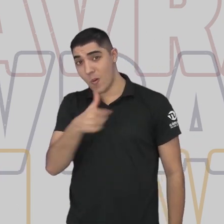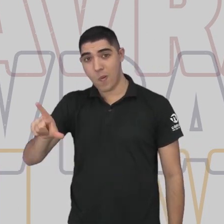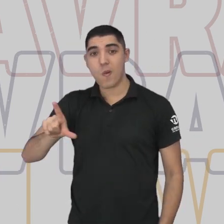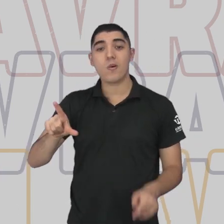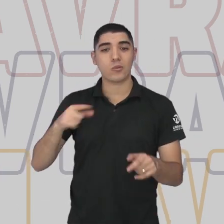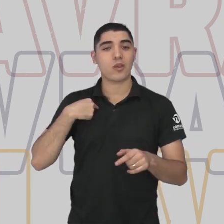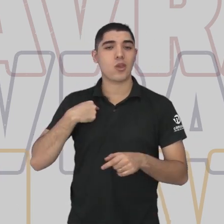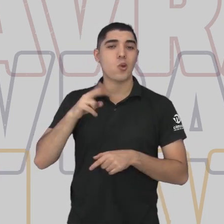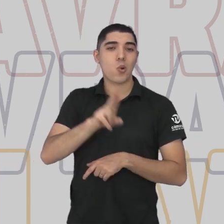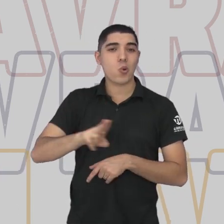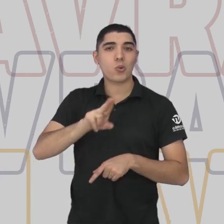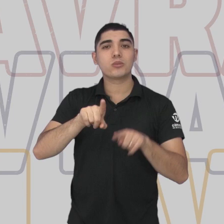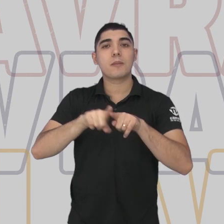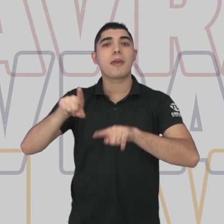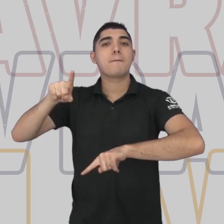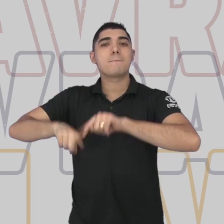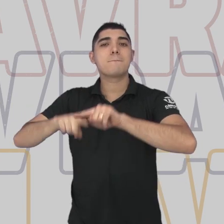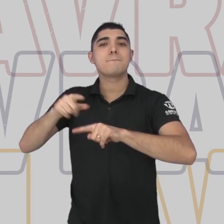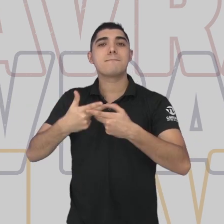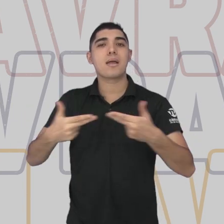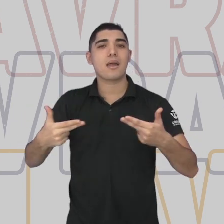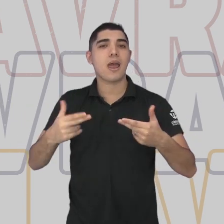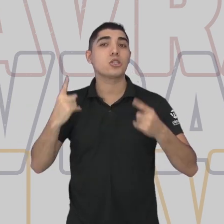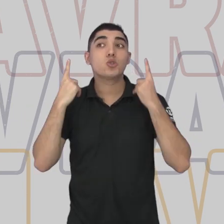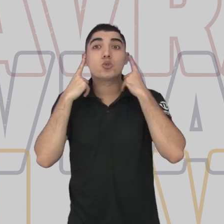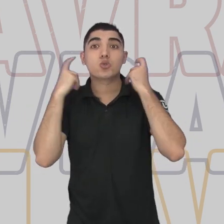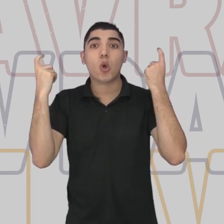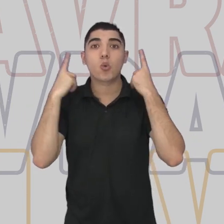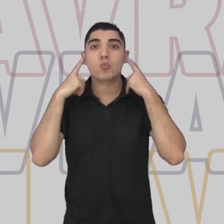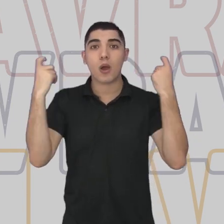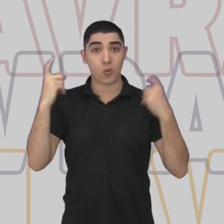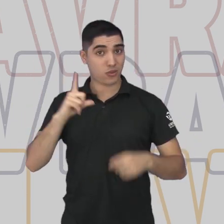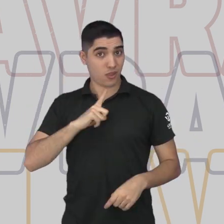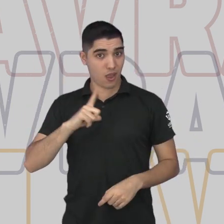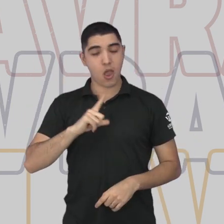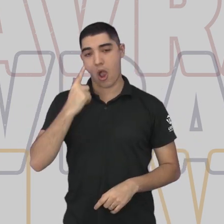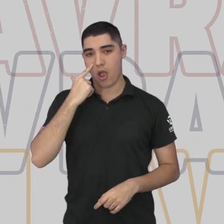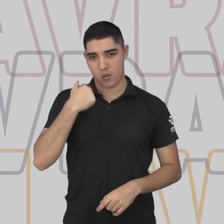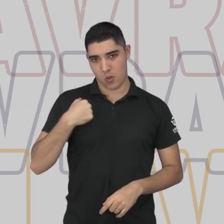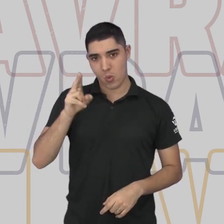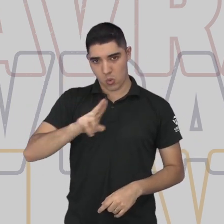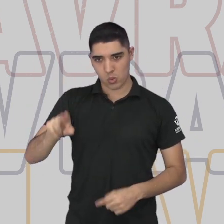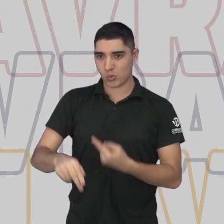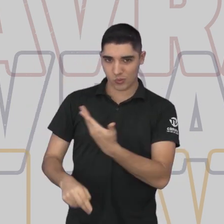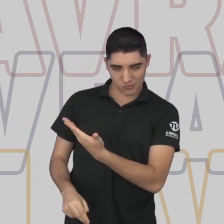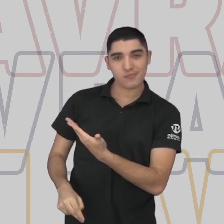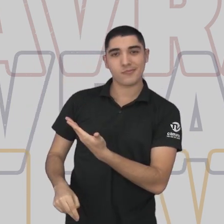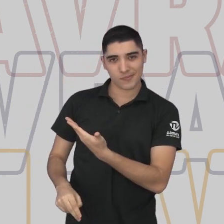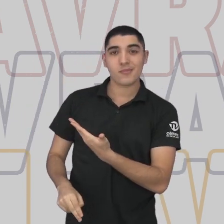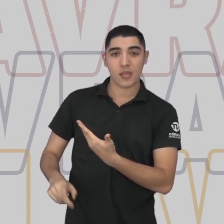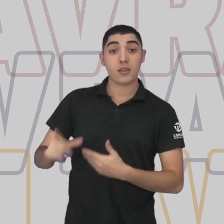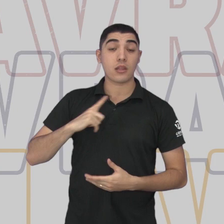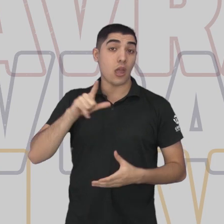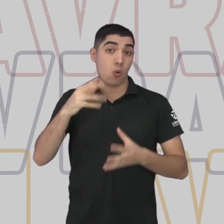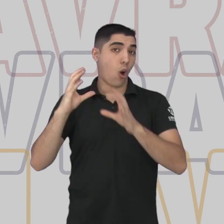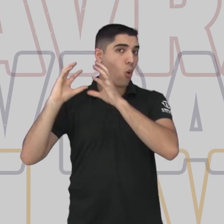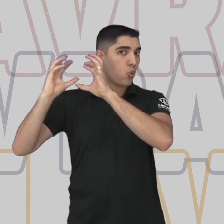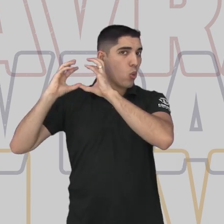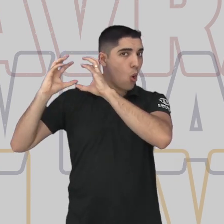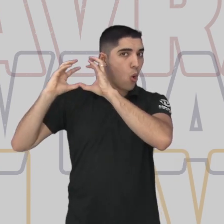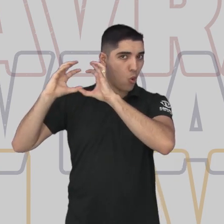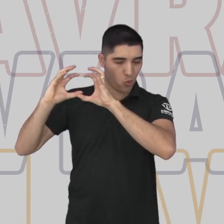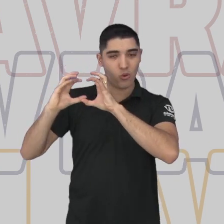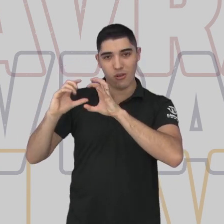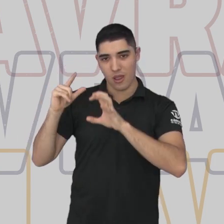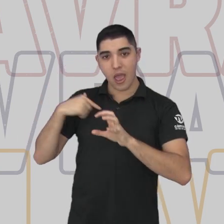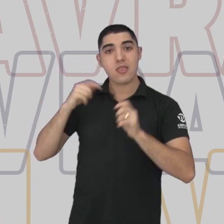Depois, eu utilizo, né, um material assim, sonoro. Então, eu utilizo essa parte, por exemplo, aqui um